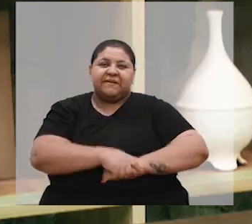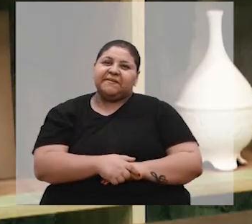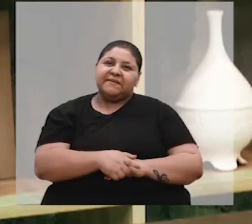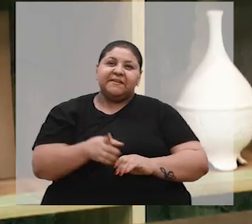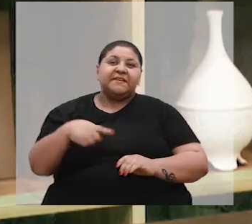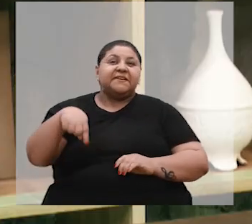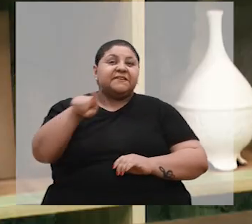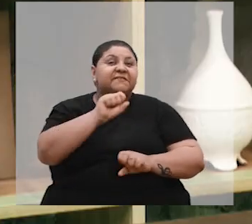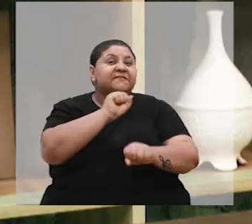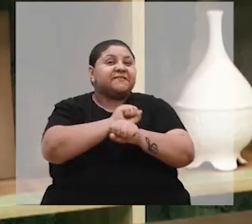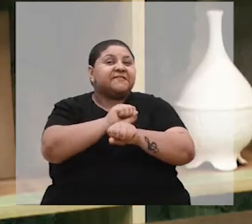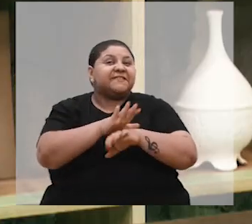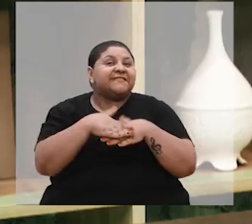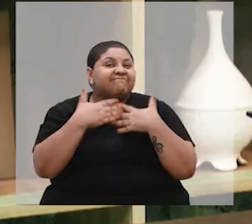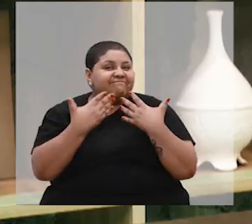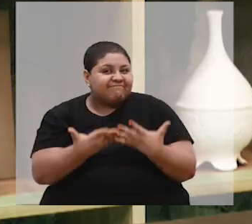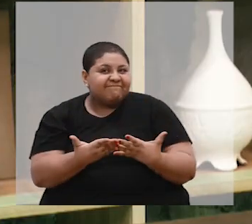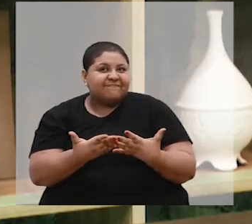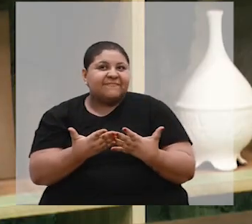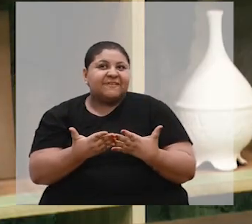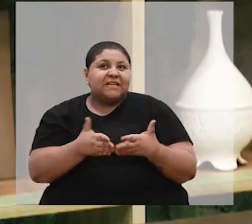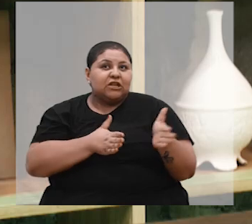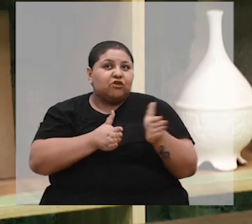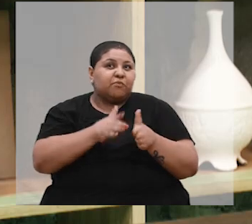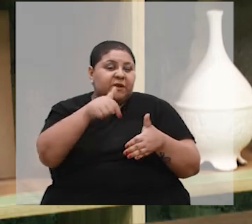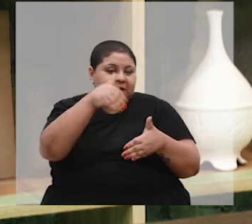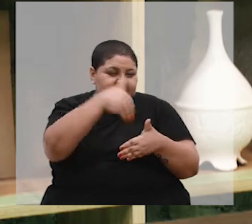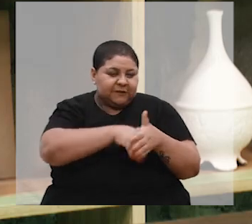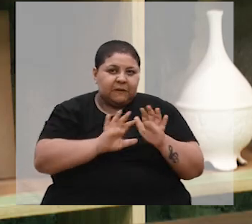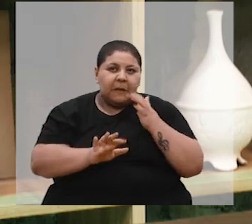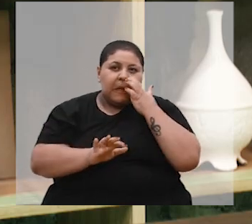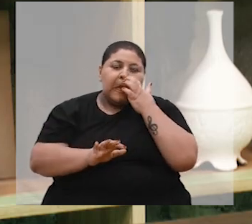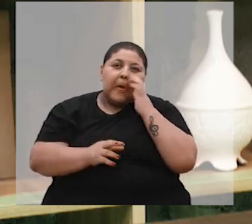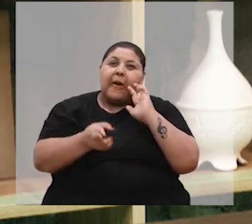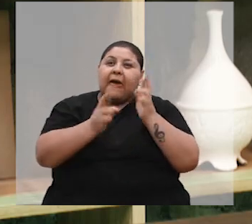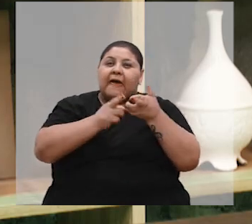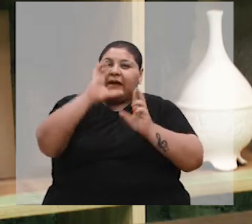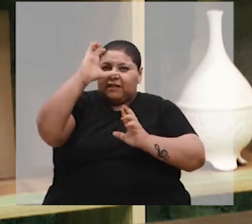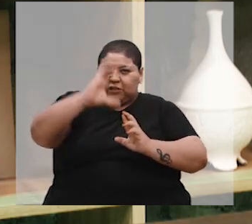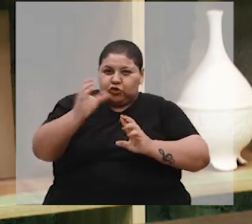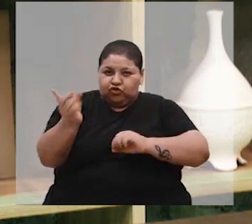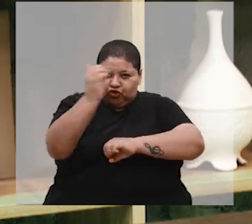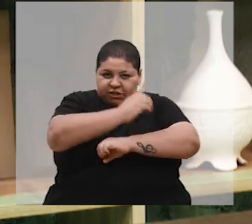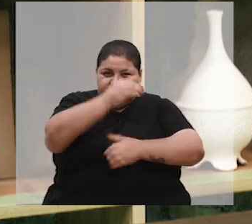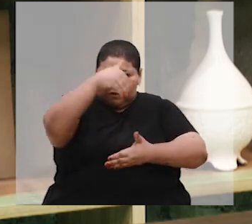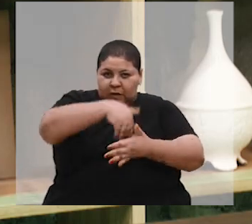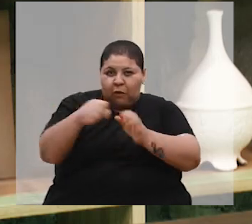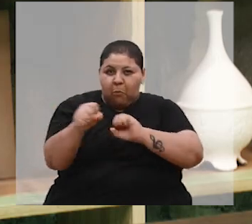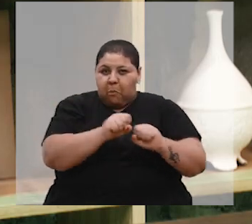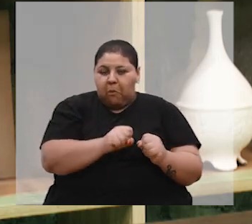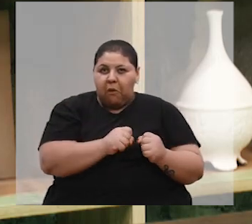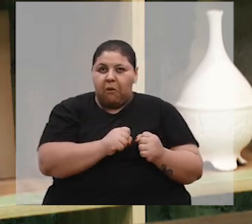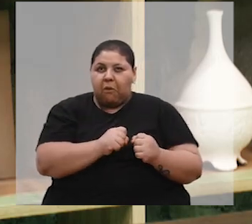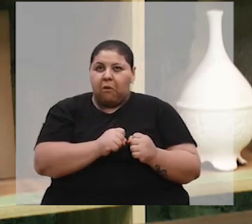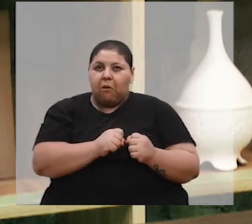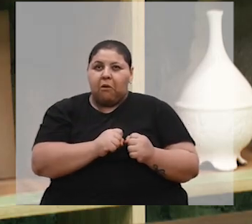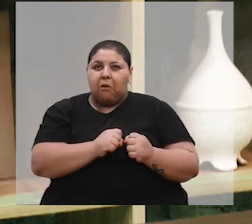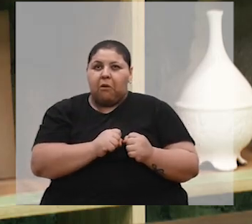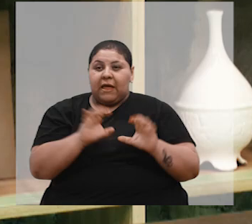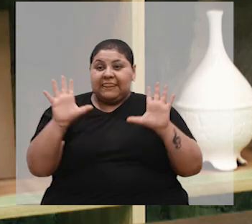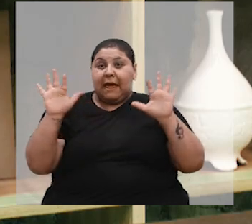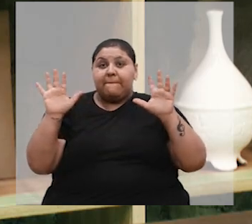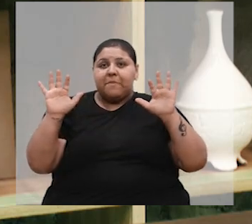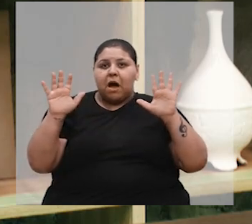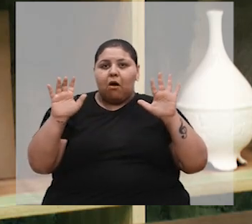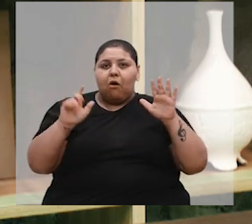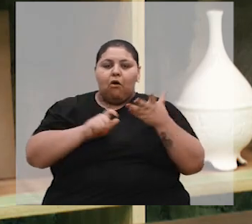ver o que nos aguarda, né? O pleito desse ano. Mas ainda em relação ao eleitor lá no dia da votação, ele pode então levar o quê na mão,